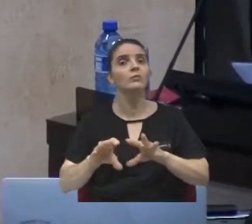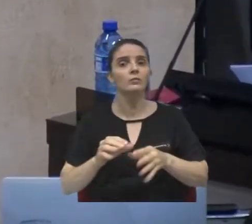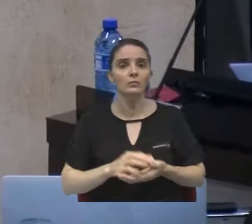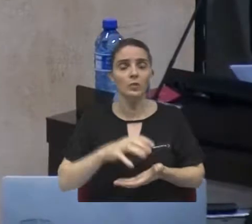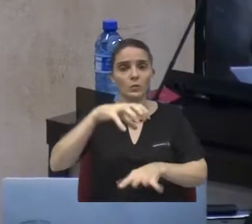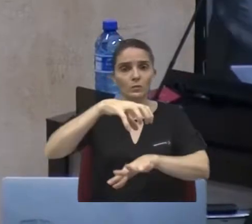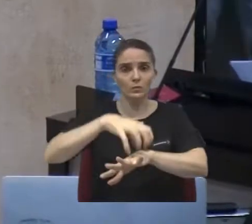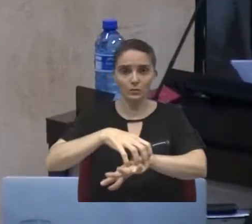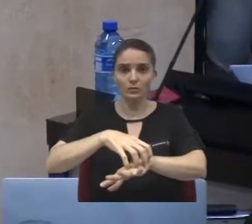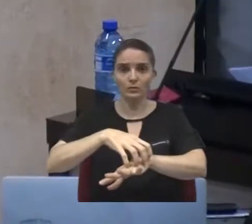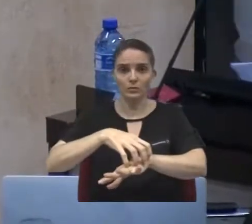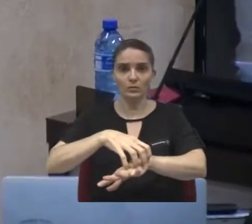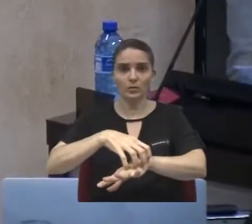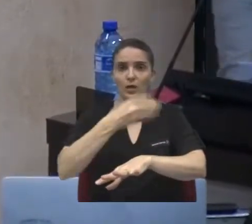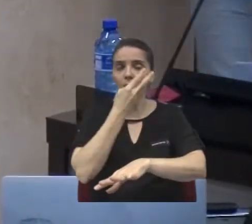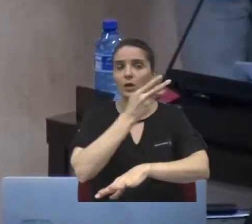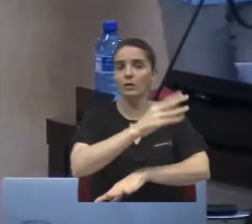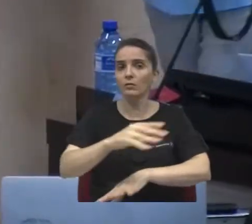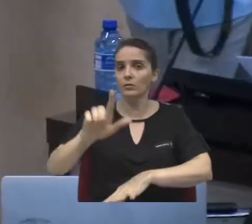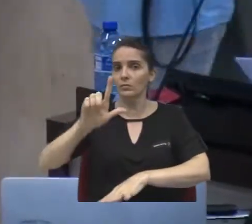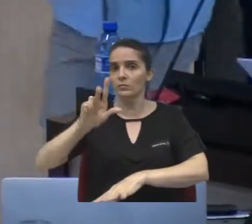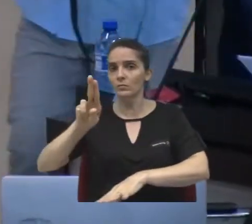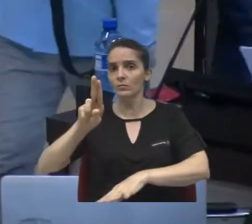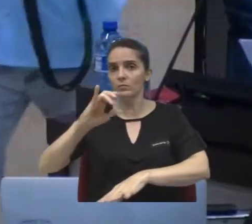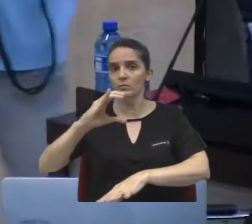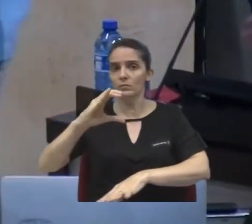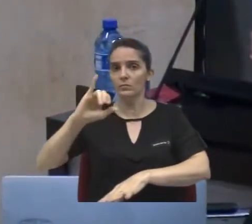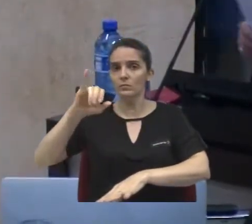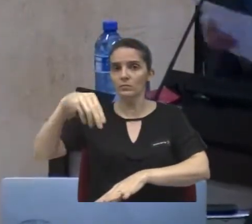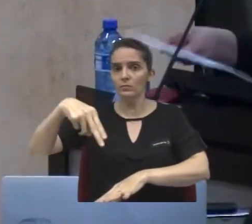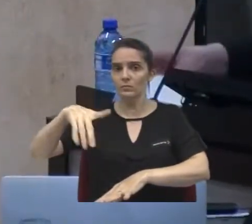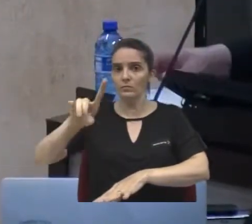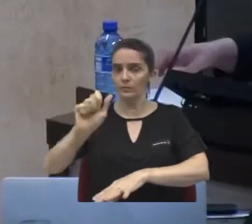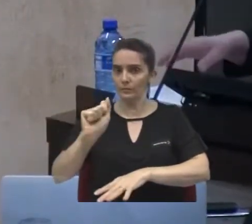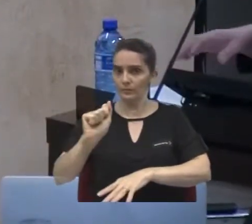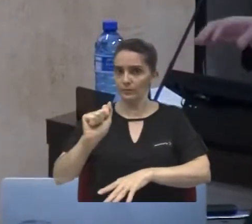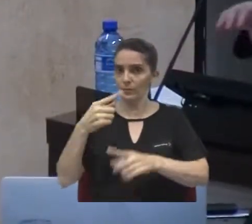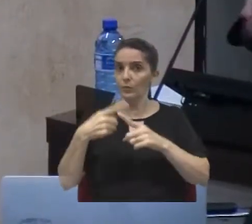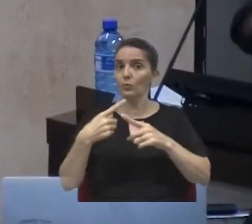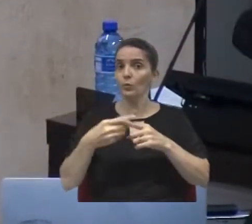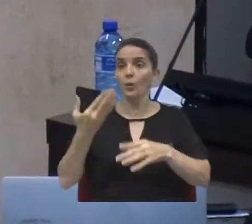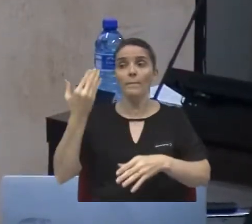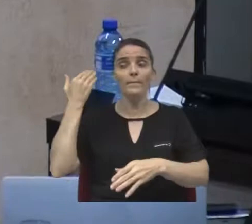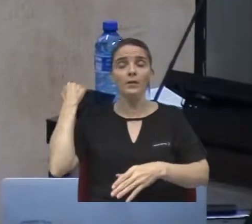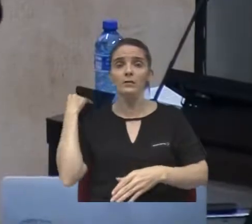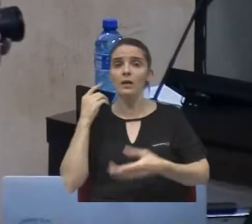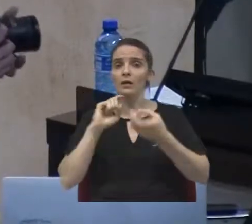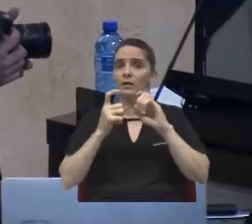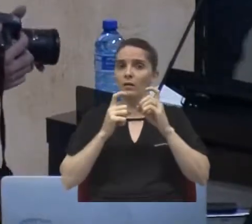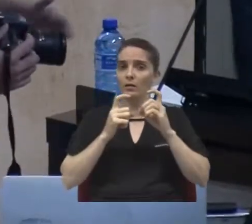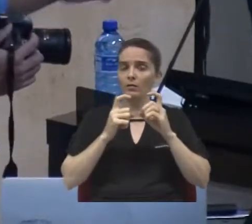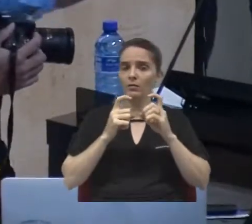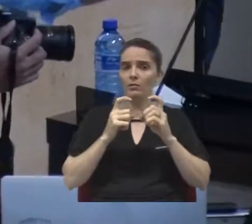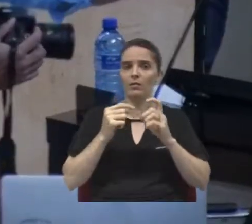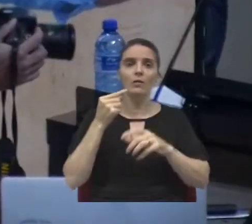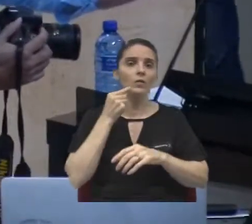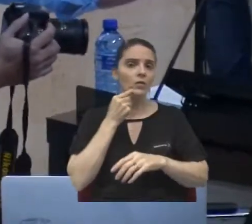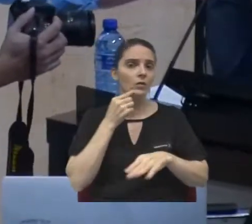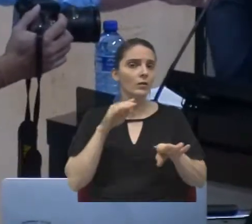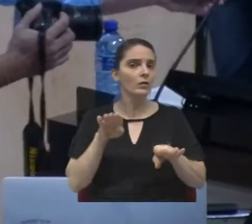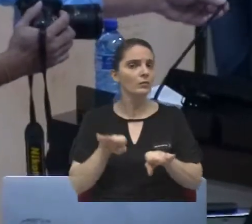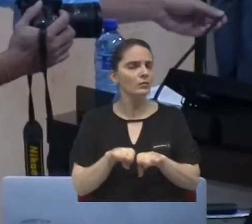Infantil Lucinda Kiel. Na época da reunião, o vereador Cleiton Silva e acho que o vereador